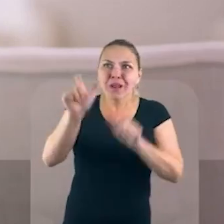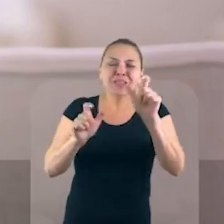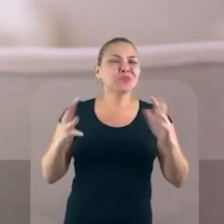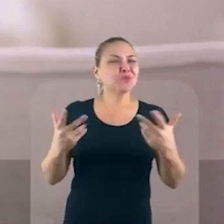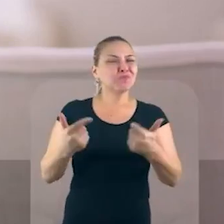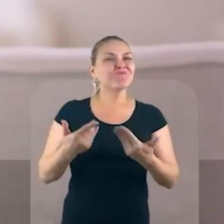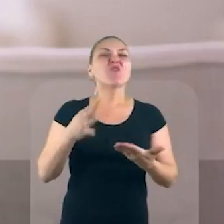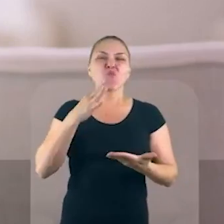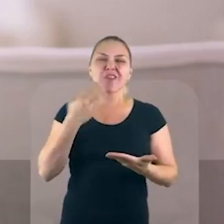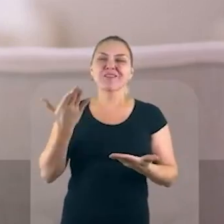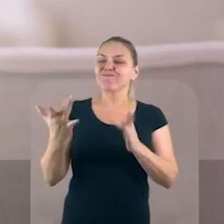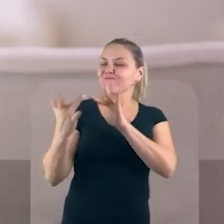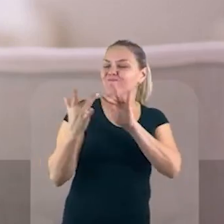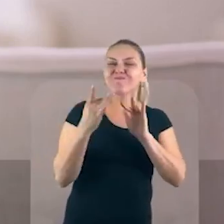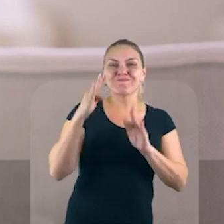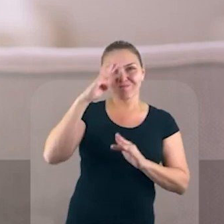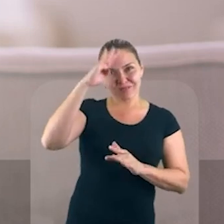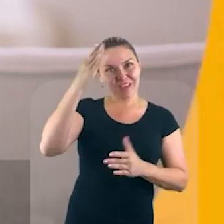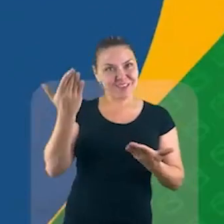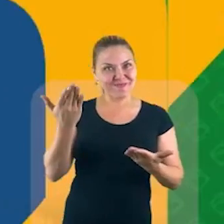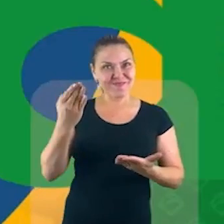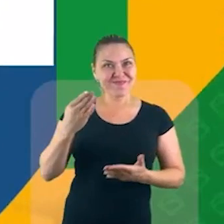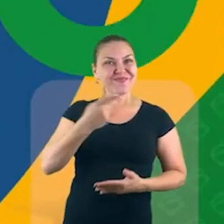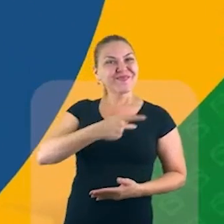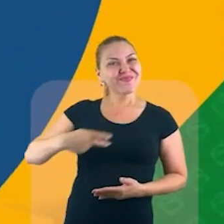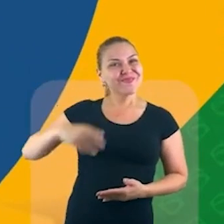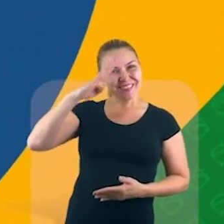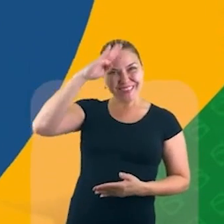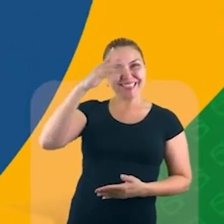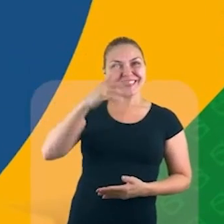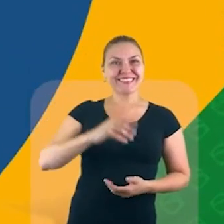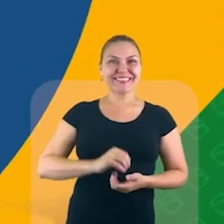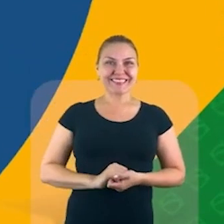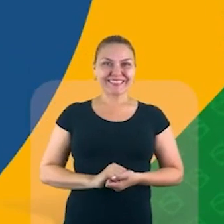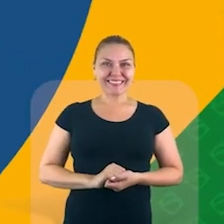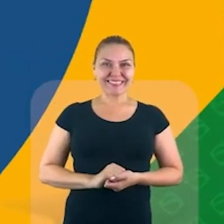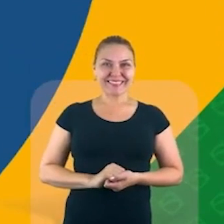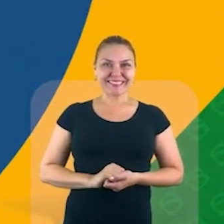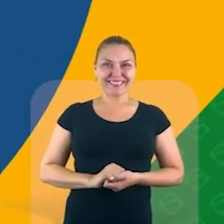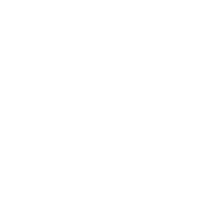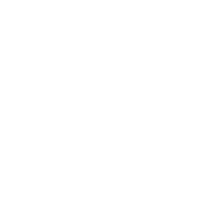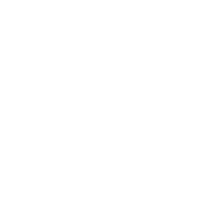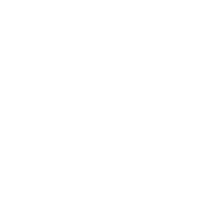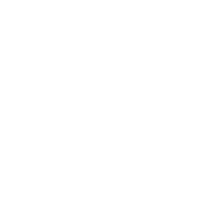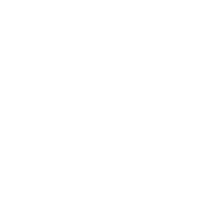Eu sei quem é ele dentro de casa. Bolsonaro, presidente.